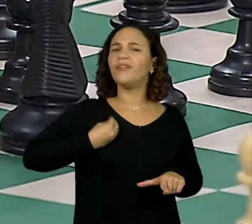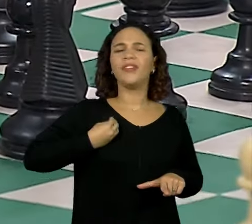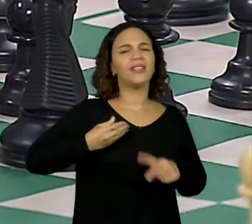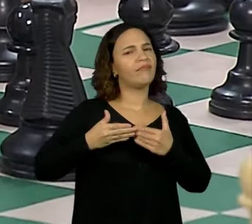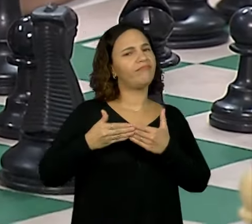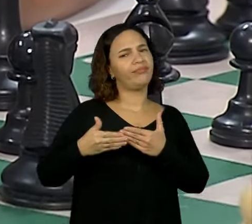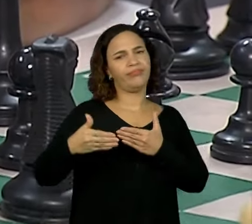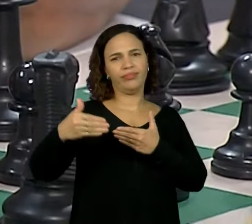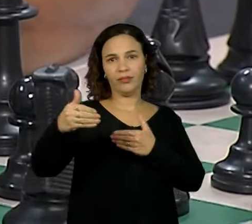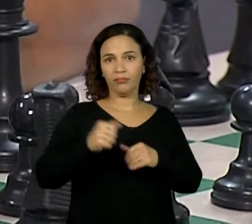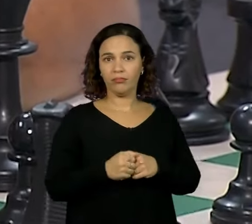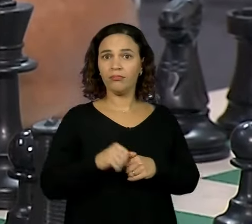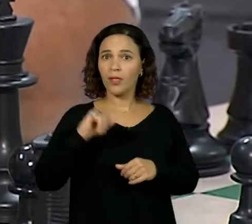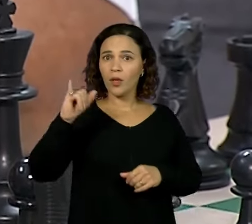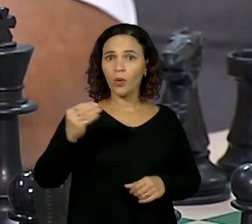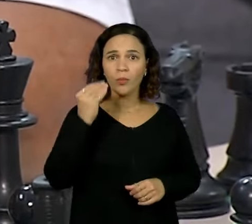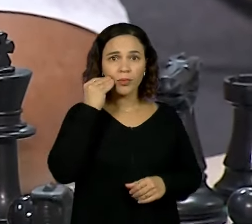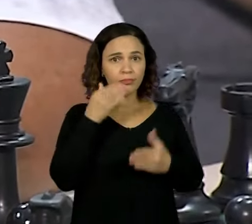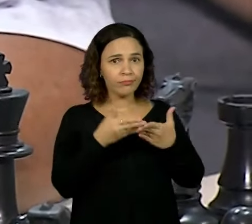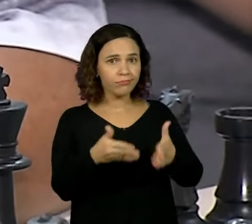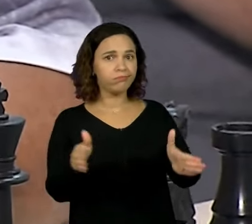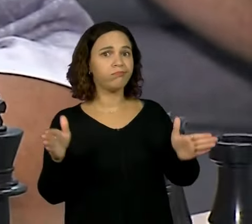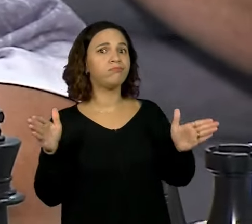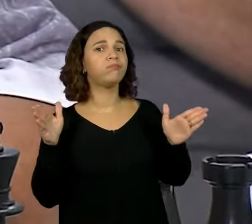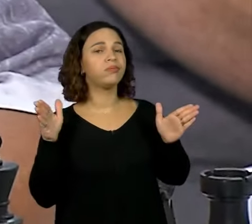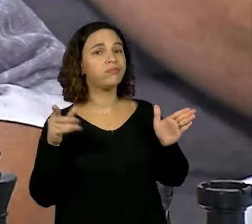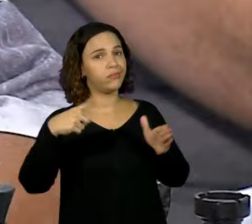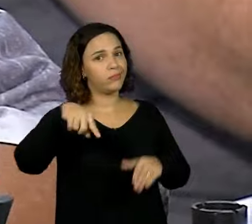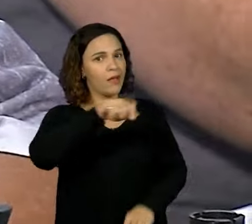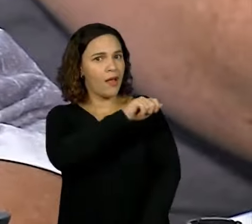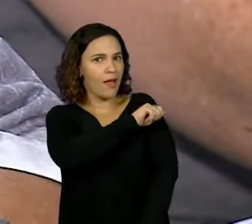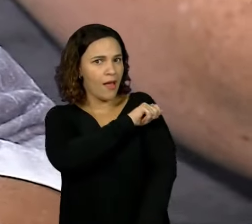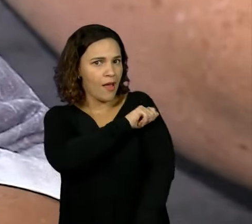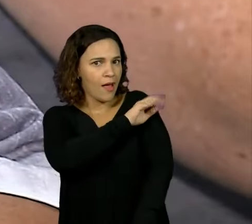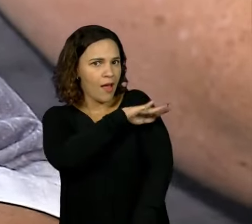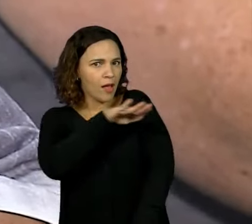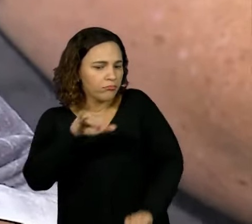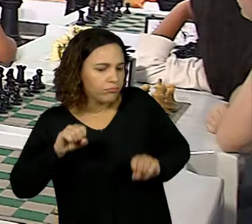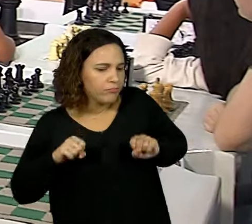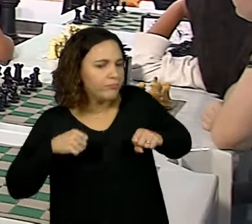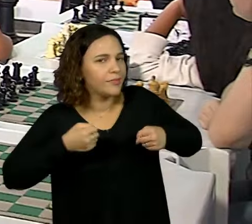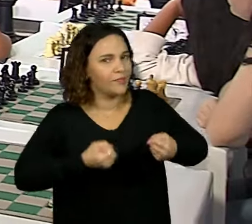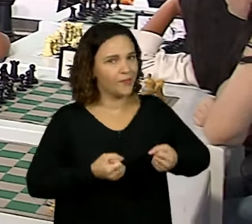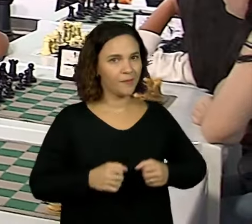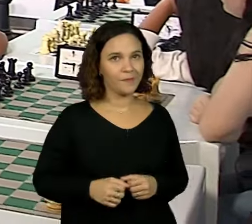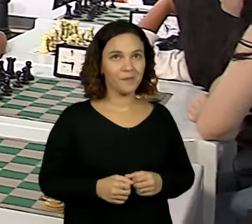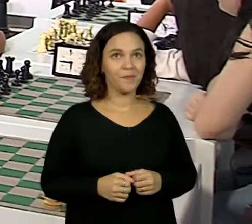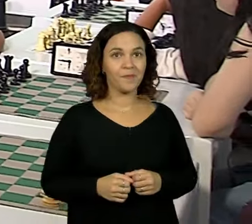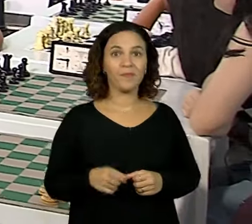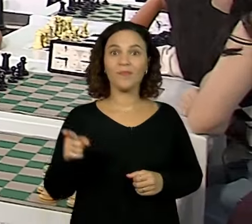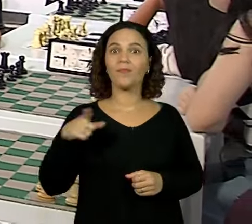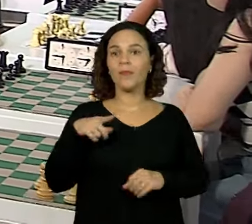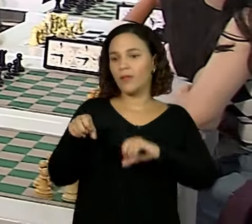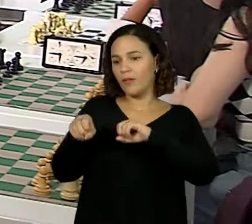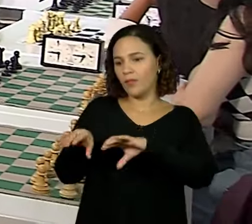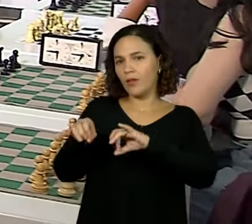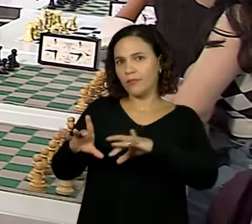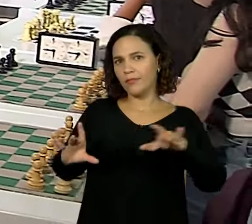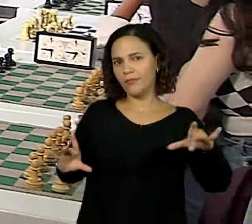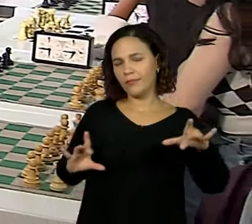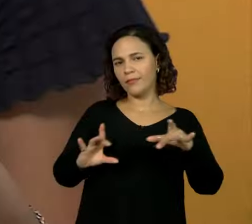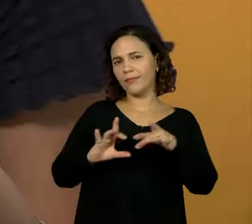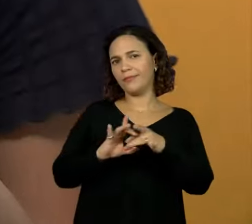inteira. Abre um mundo de oportunidades para alunos esforçados e dedicados. Junto com a educação, forma